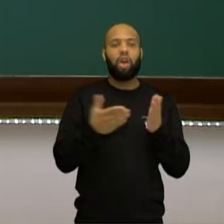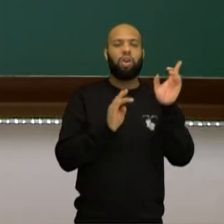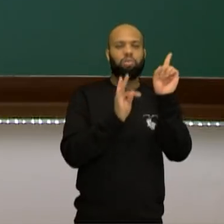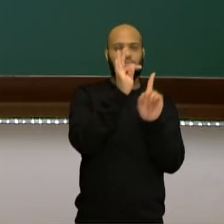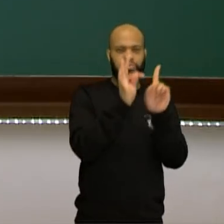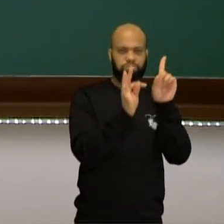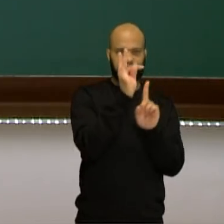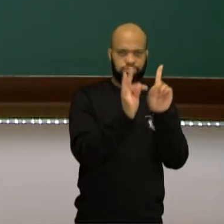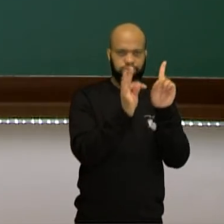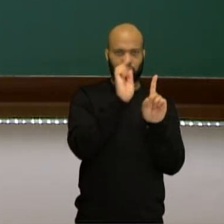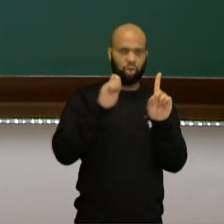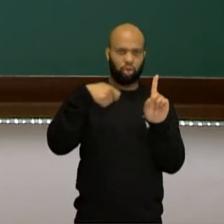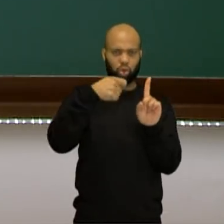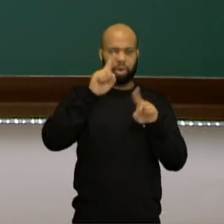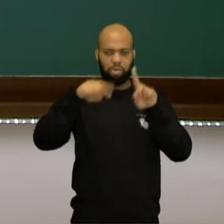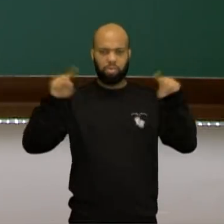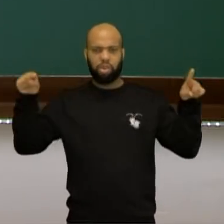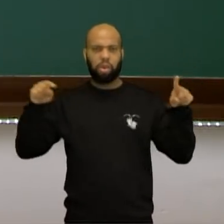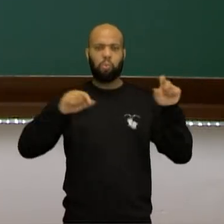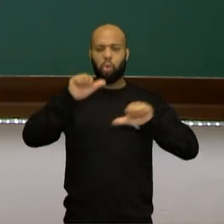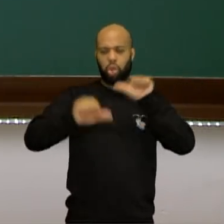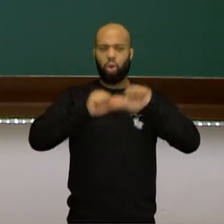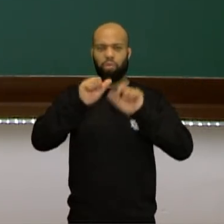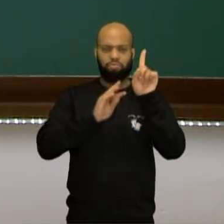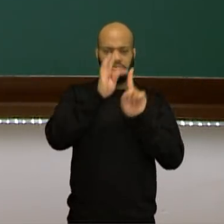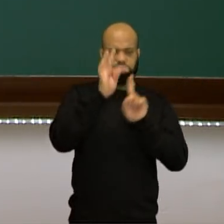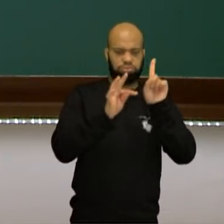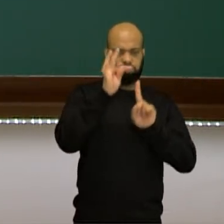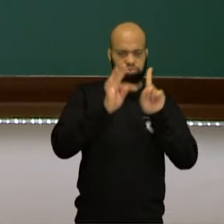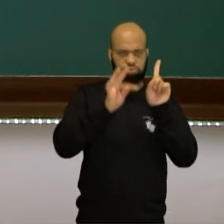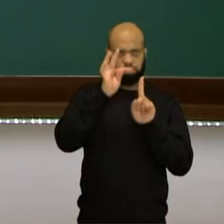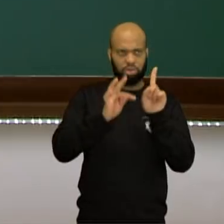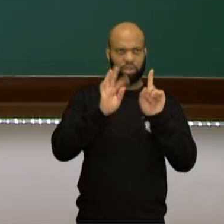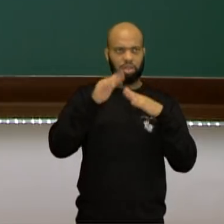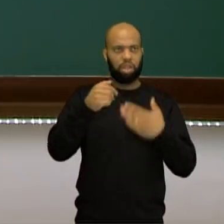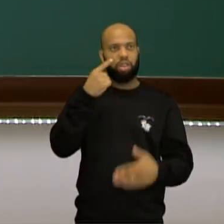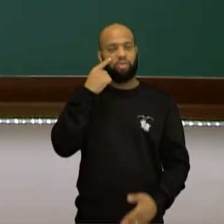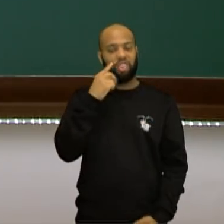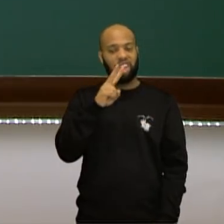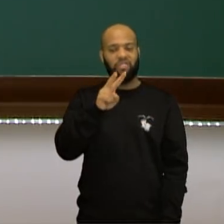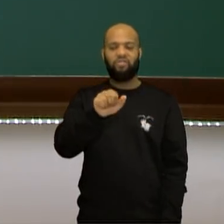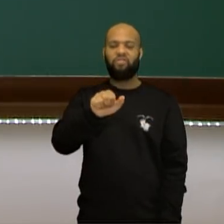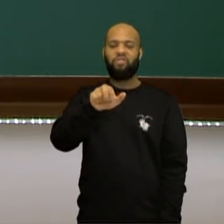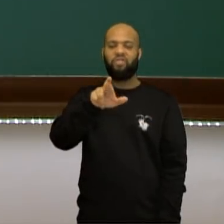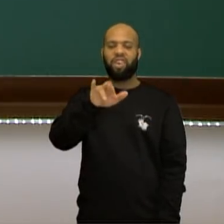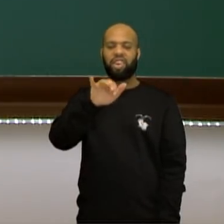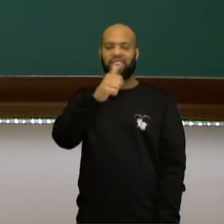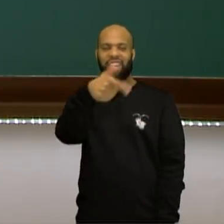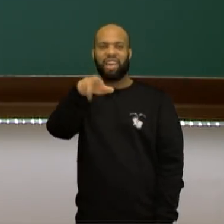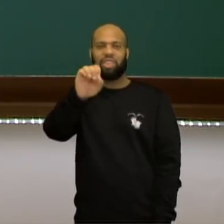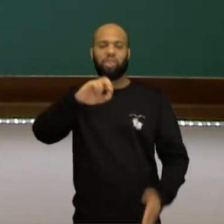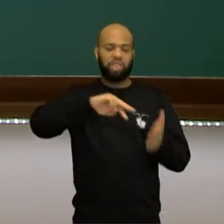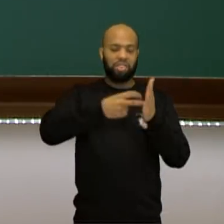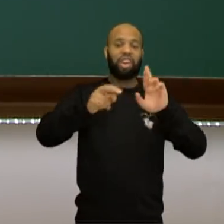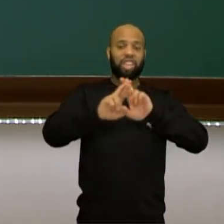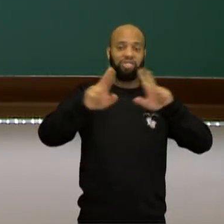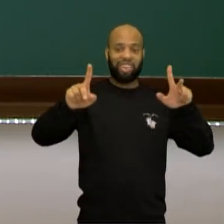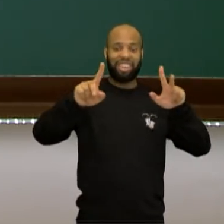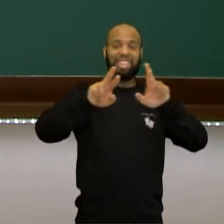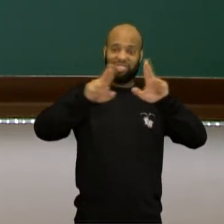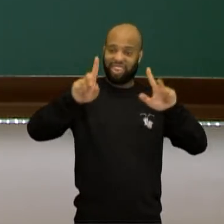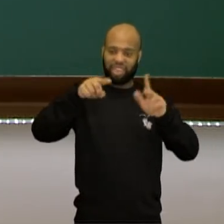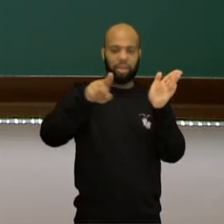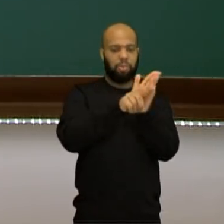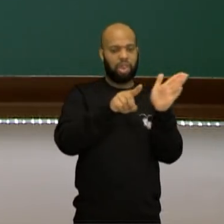ver falando a variação da temperatura. Então, variação é uma diferença. Nós vamos fazer a